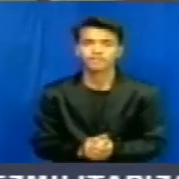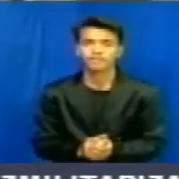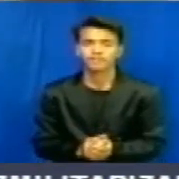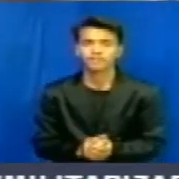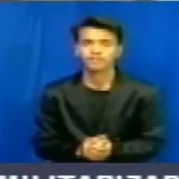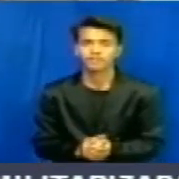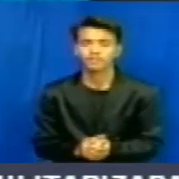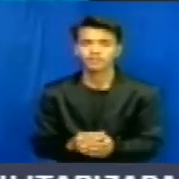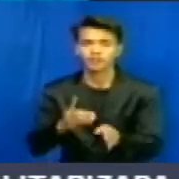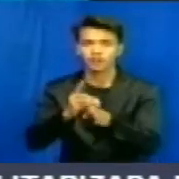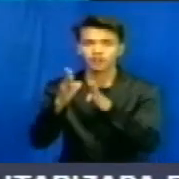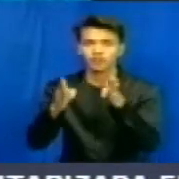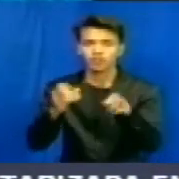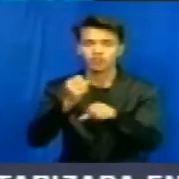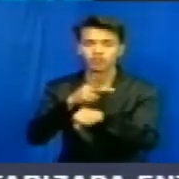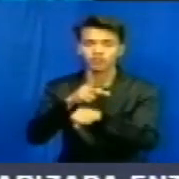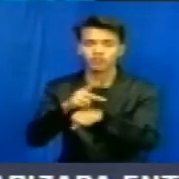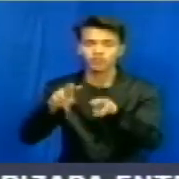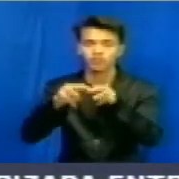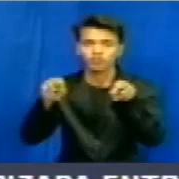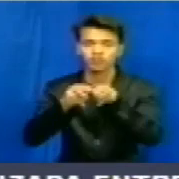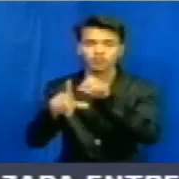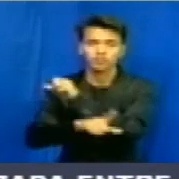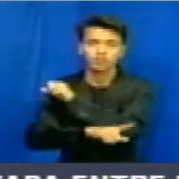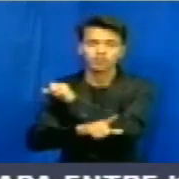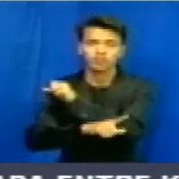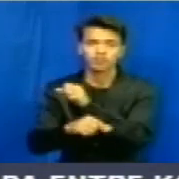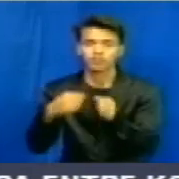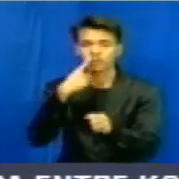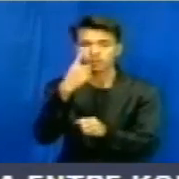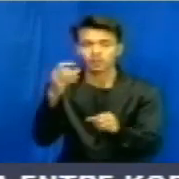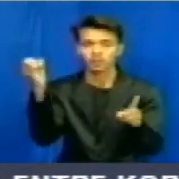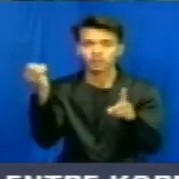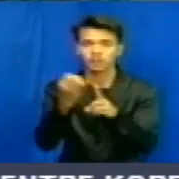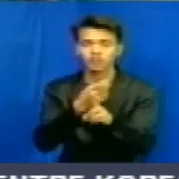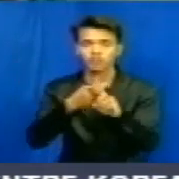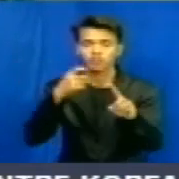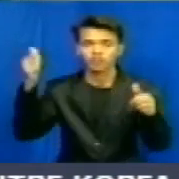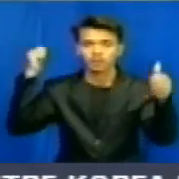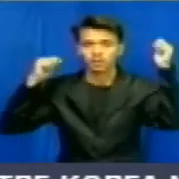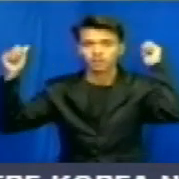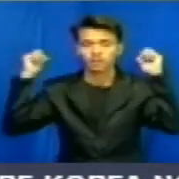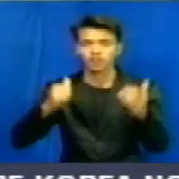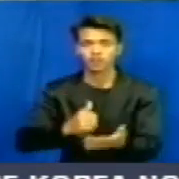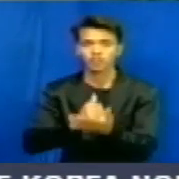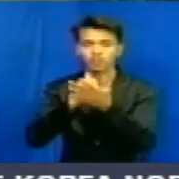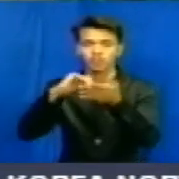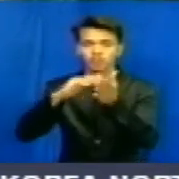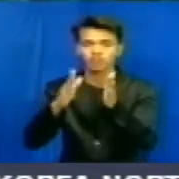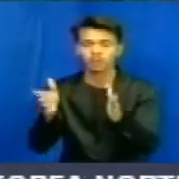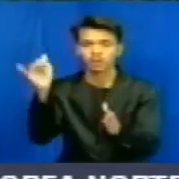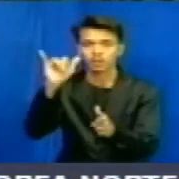Baer Teteli, diretora Sefope, município Liquiçá, Lúcia Correa informa, objetivo, usi atividade ne atu facilita estudante